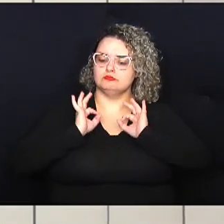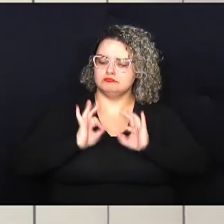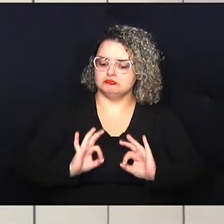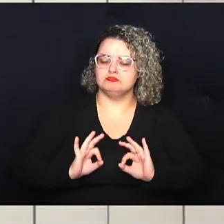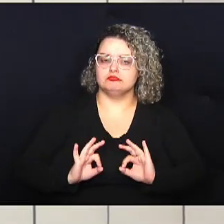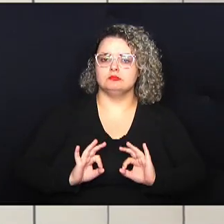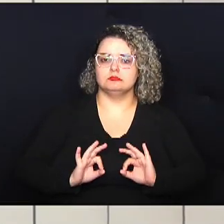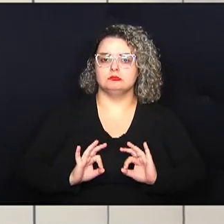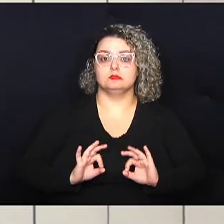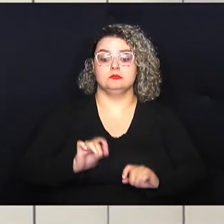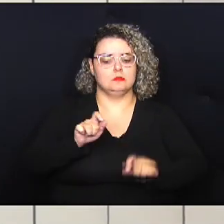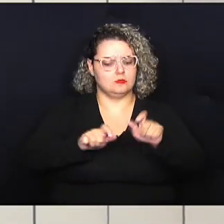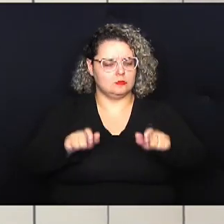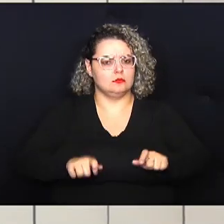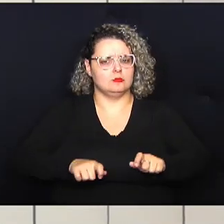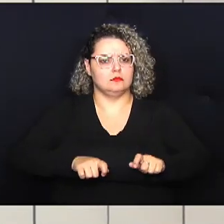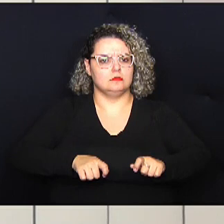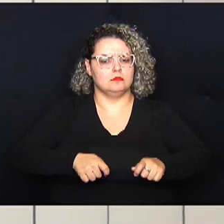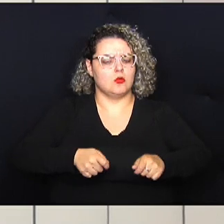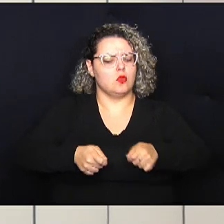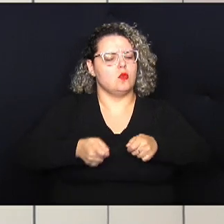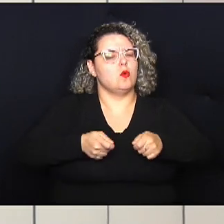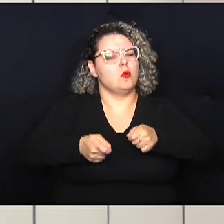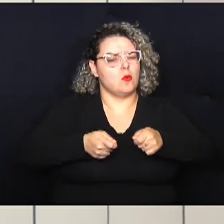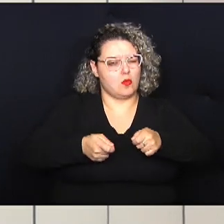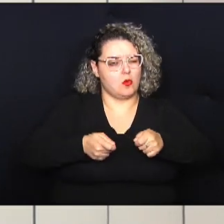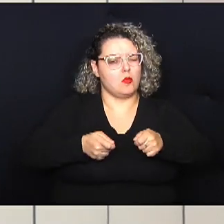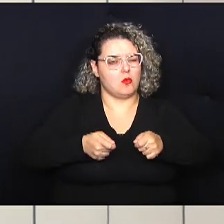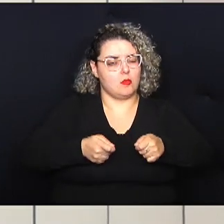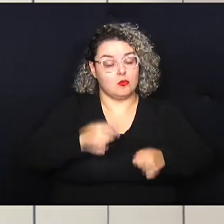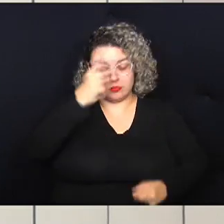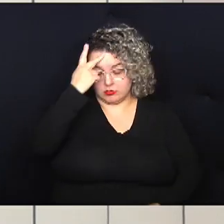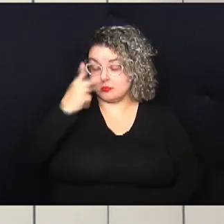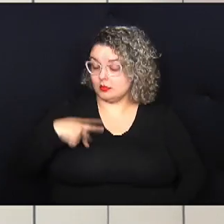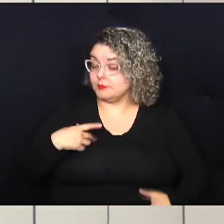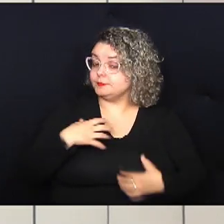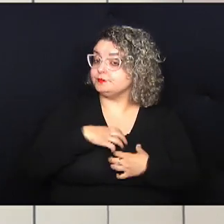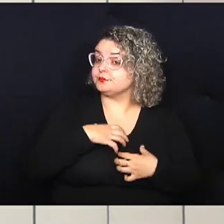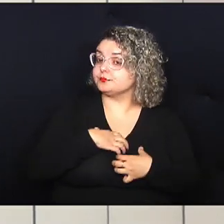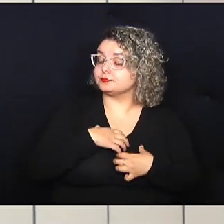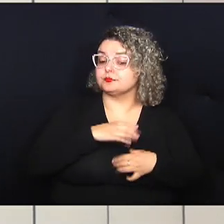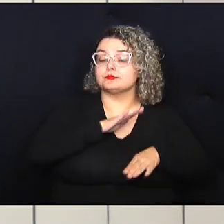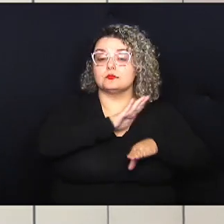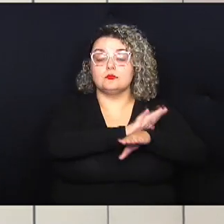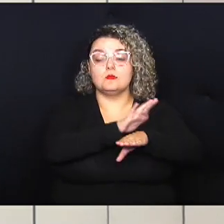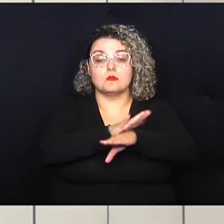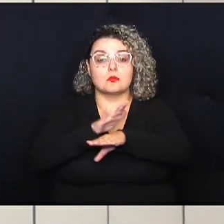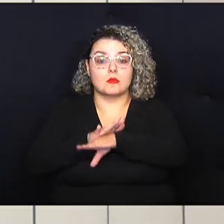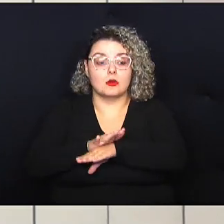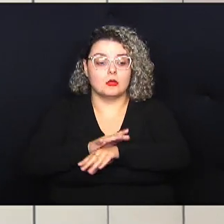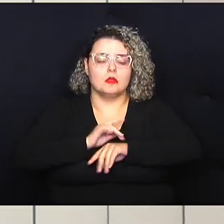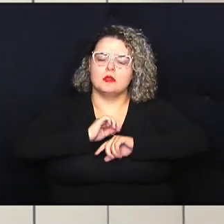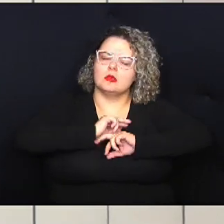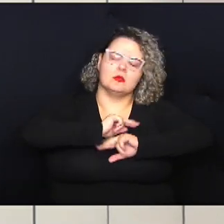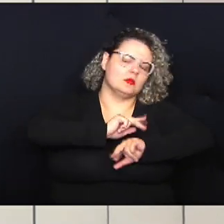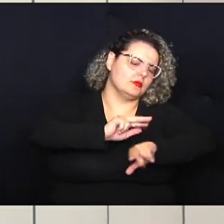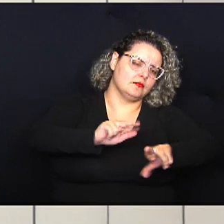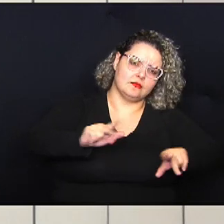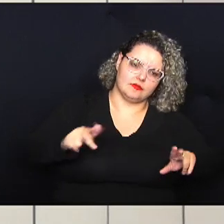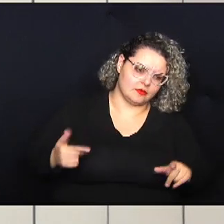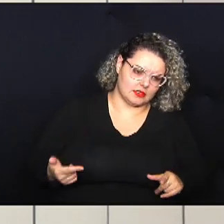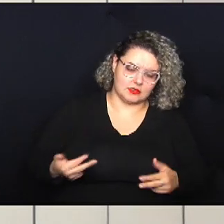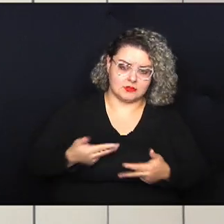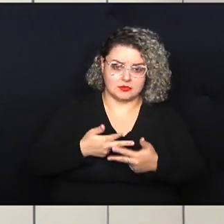capazes de exercer mais controle sobre suas próprias emoções, o que contribui imensamente para que elas não